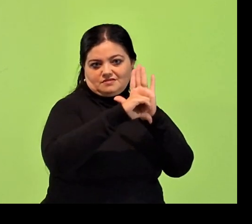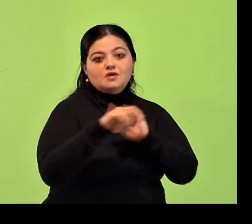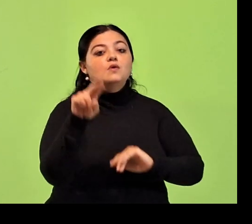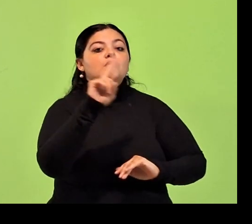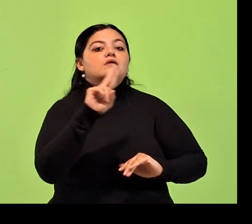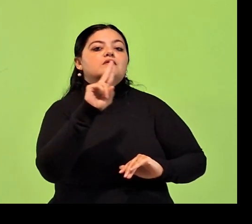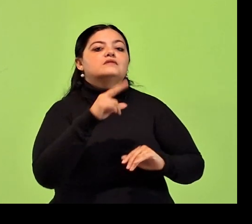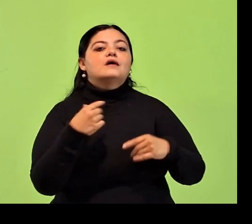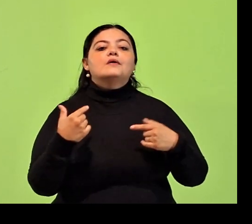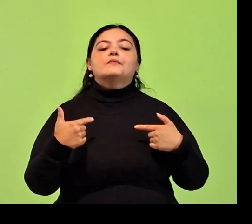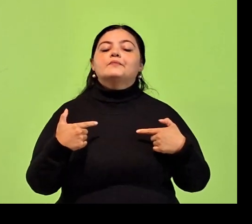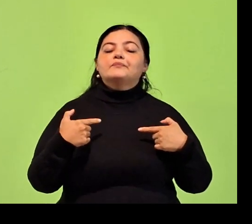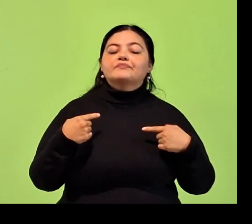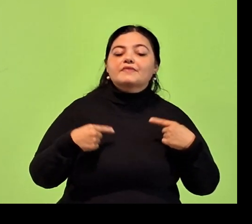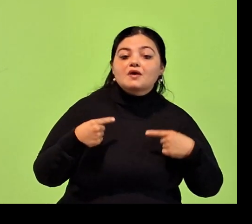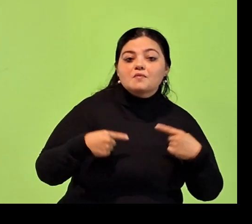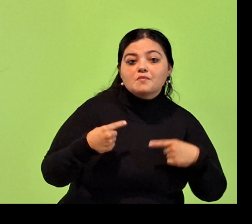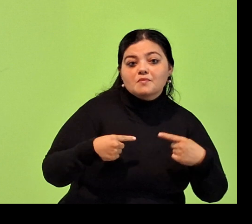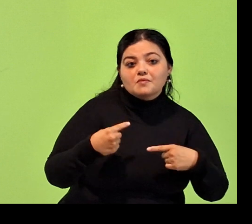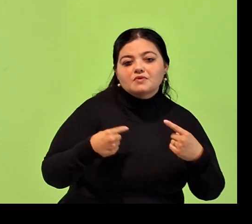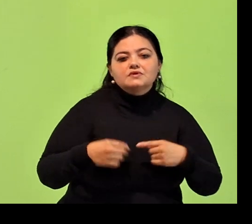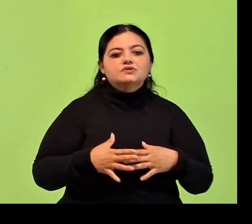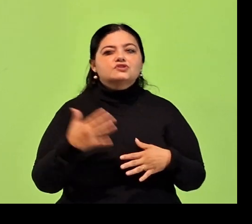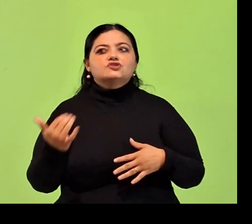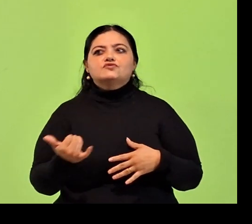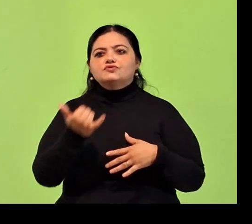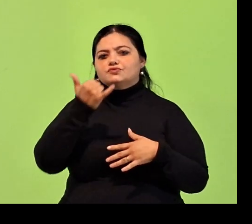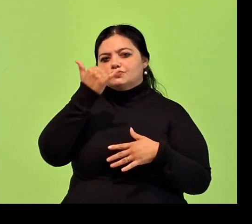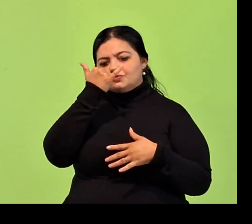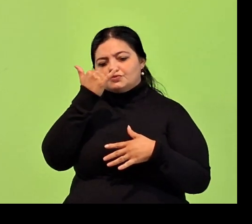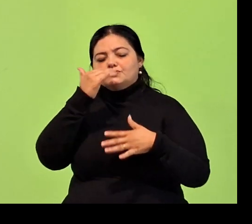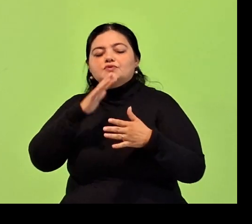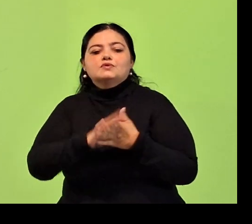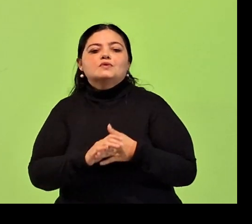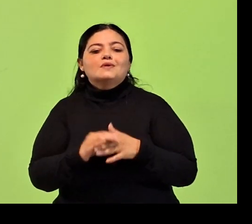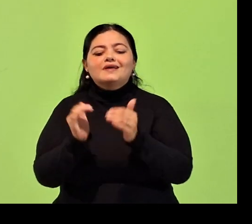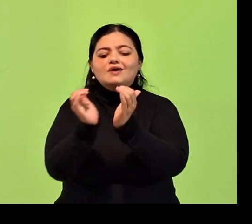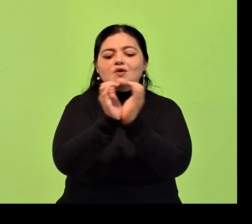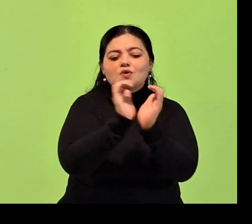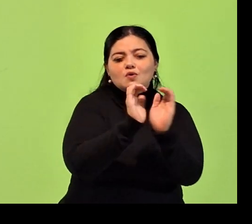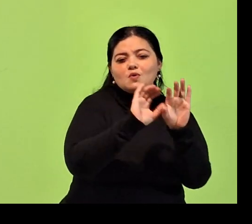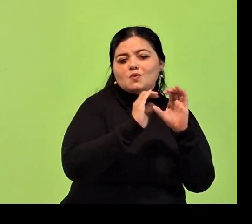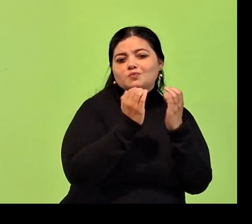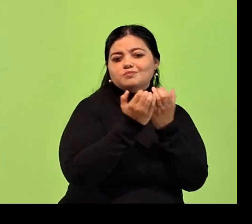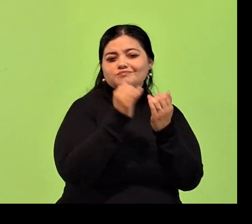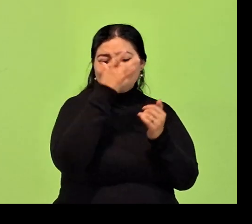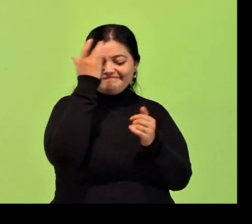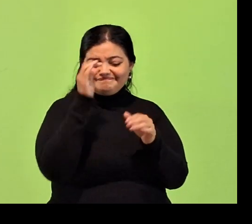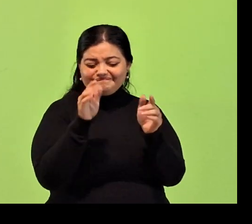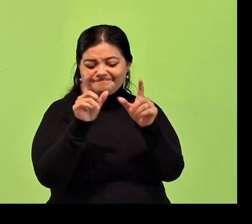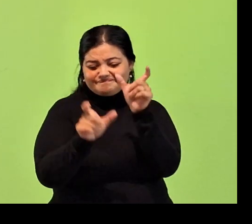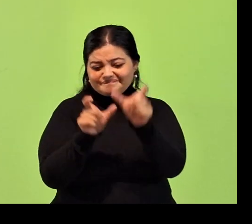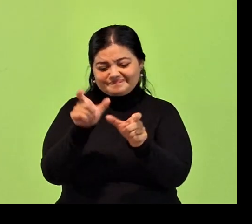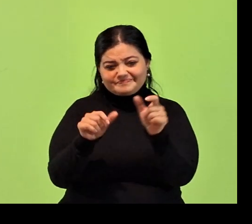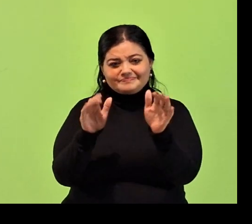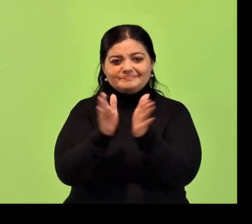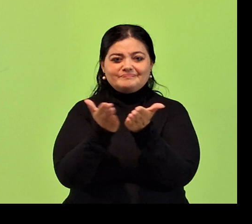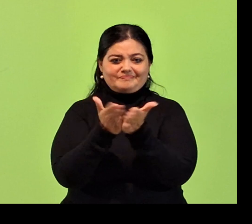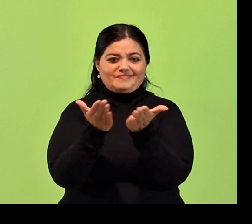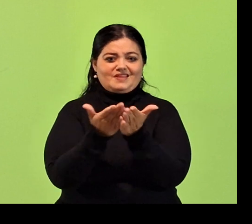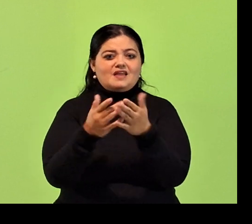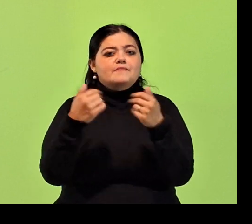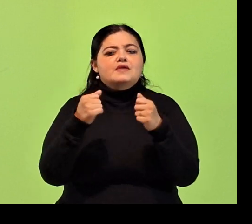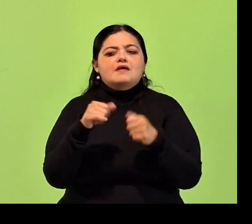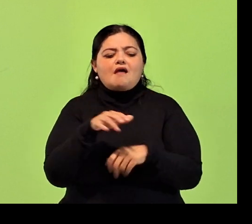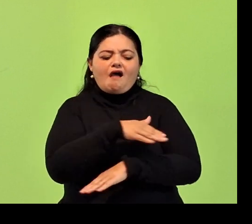endossar políticas reacionárias e intervenções violentas em comunidades mais pobres. Assumir que a rua é excepcionalmente violenta